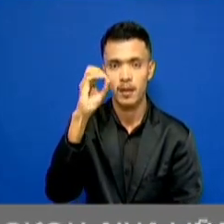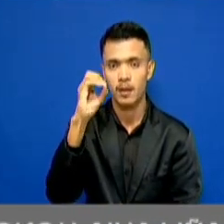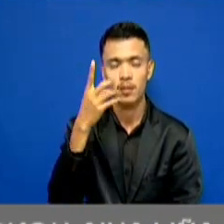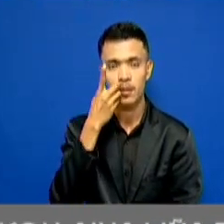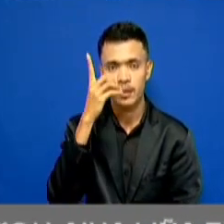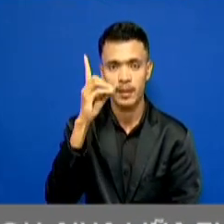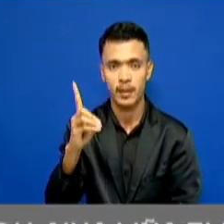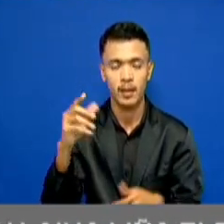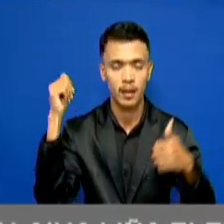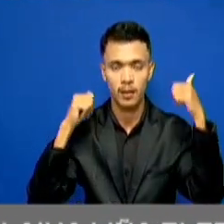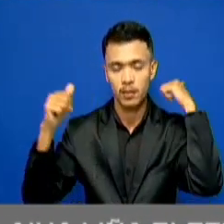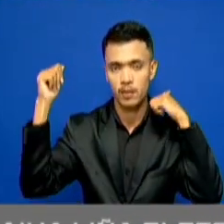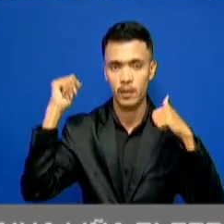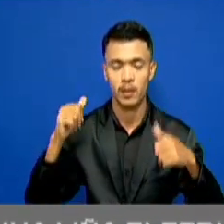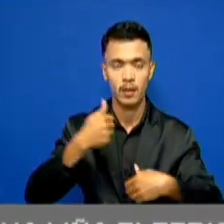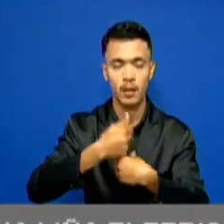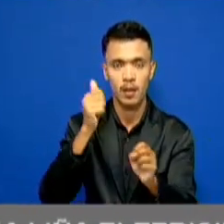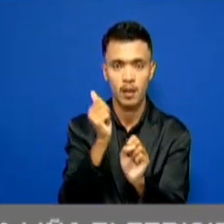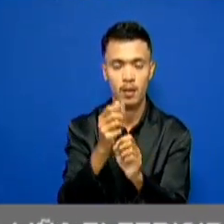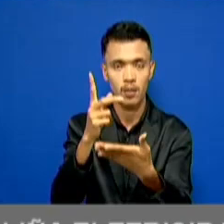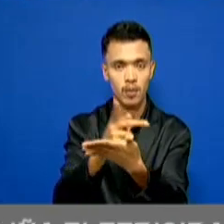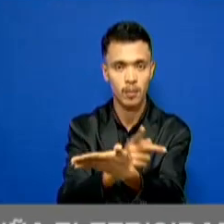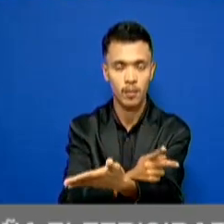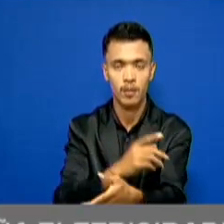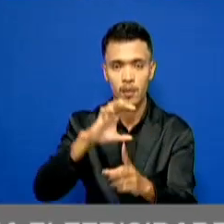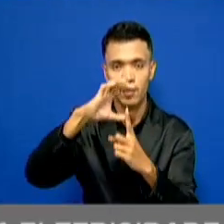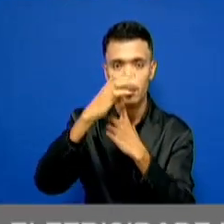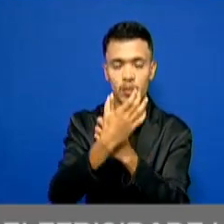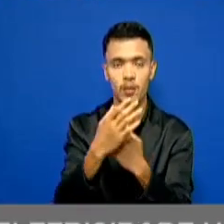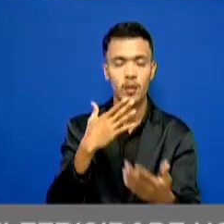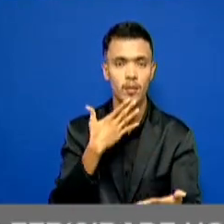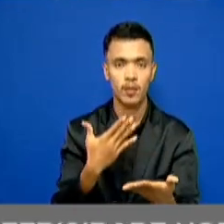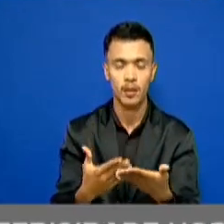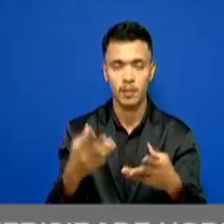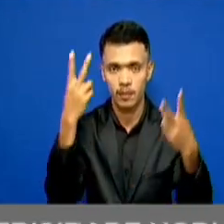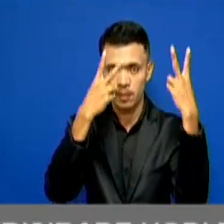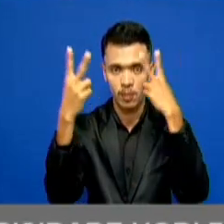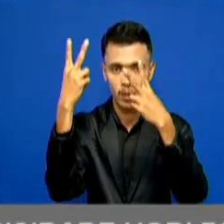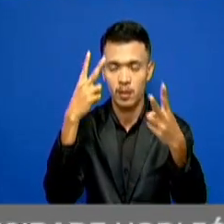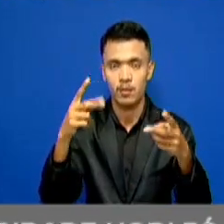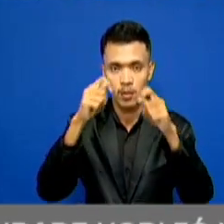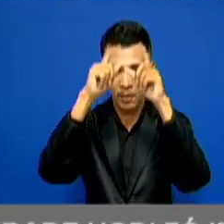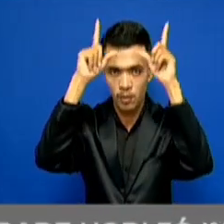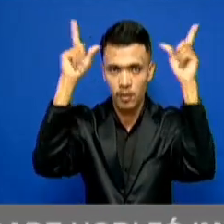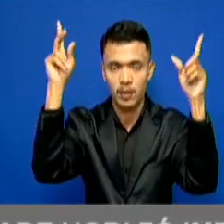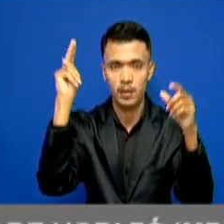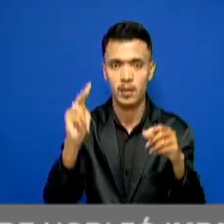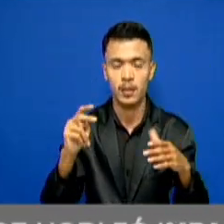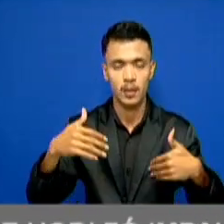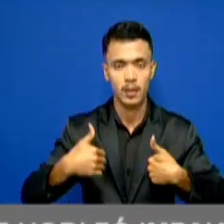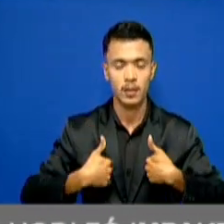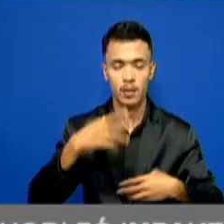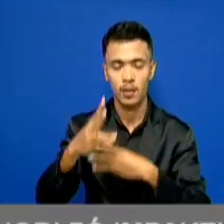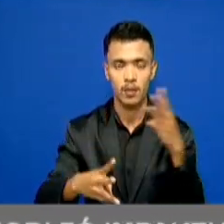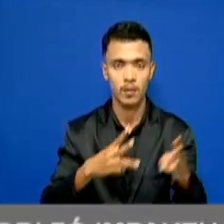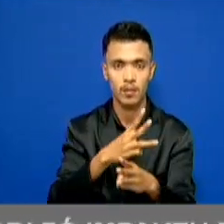informa. Evento Festival Nihalau ato promove cultura no potencialidade de turismo timor-leste nian, Bamondo. Nia